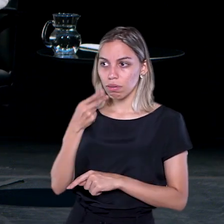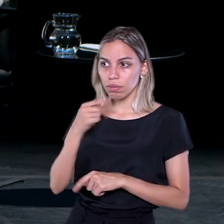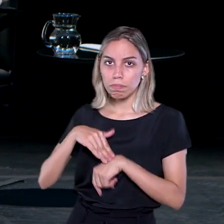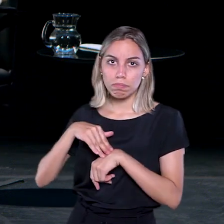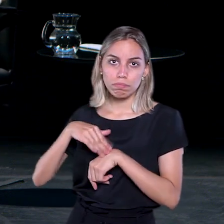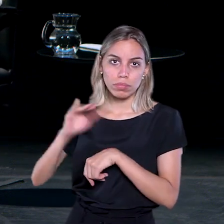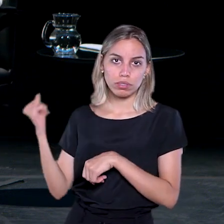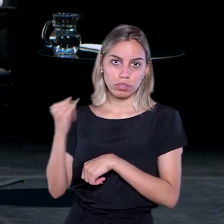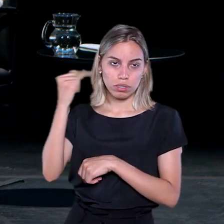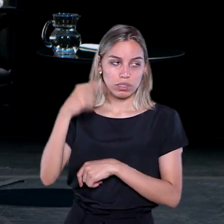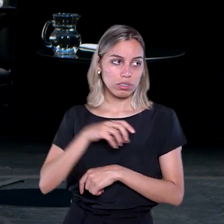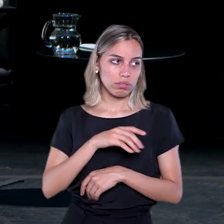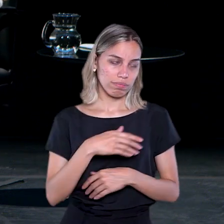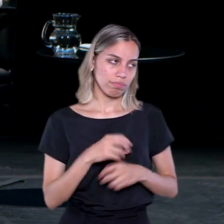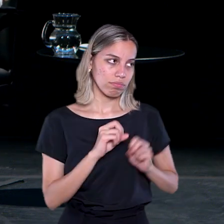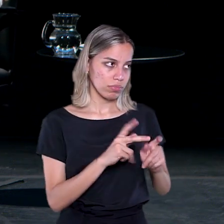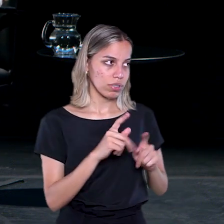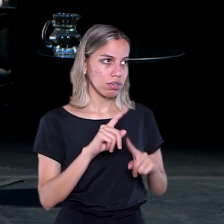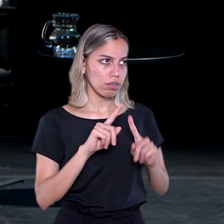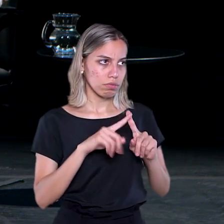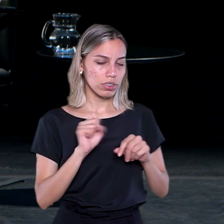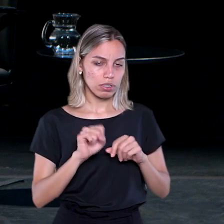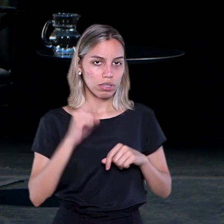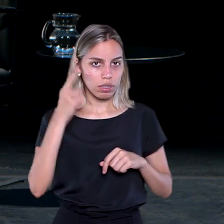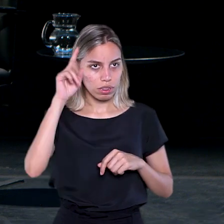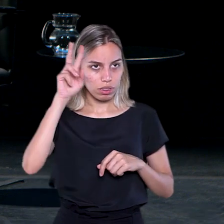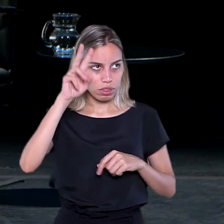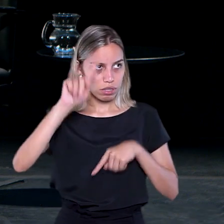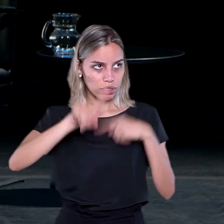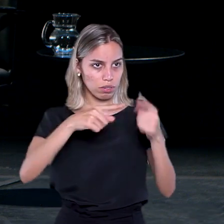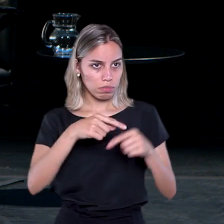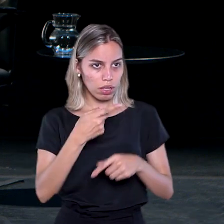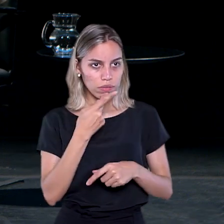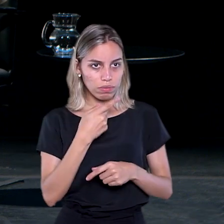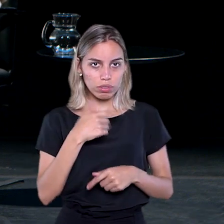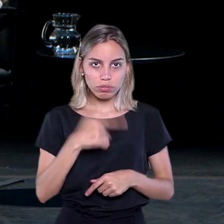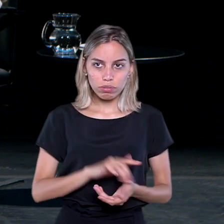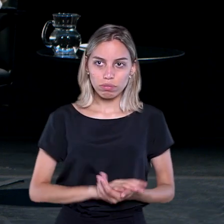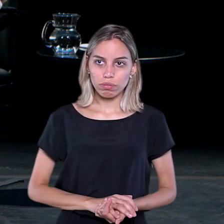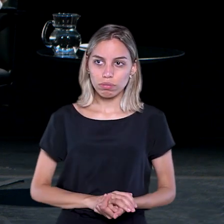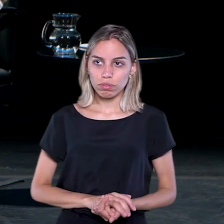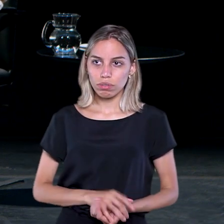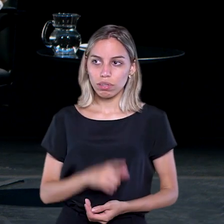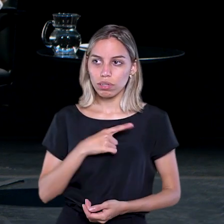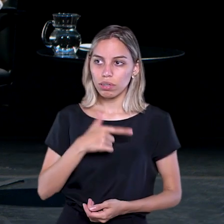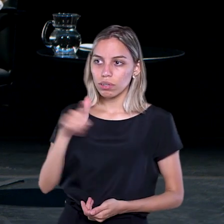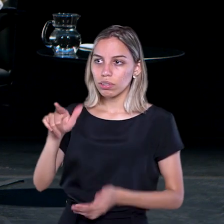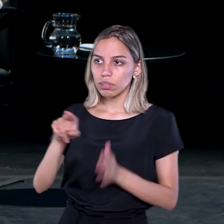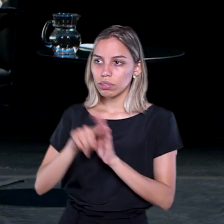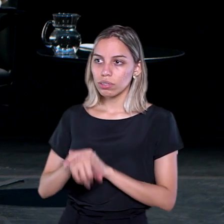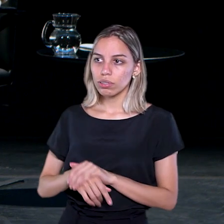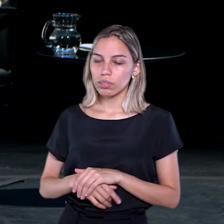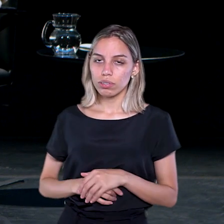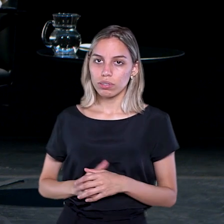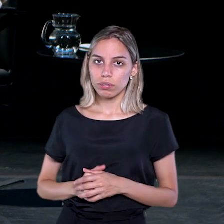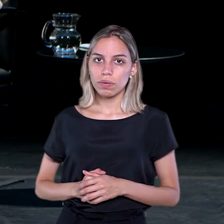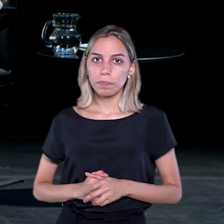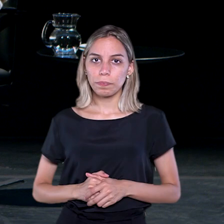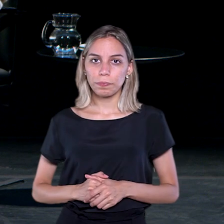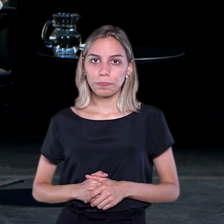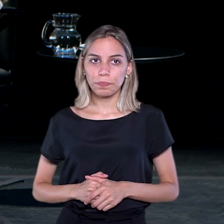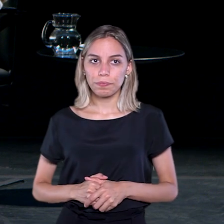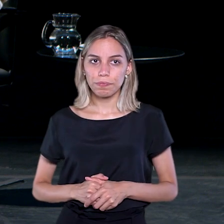tudo ali, ó. Por isso que eu digo que é autofágico, né? Eles produzem, constroem, interpretam o direito por si e para si. Esse modelo